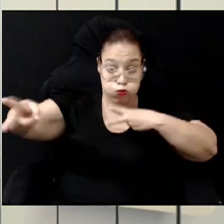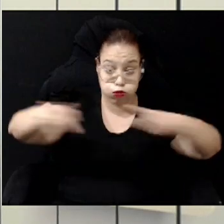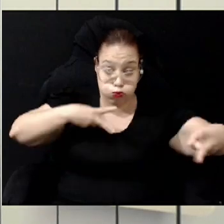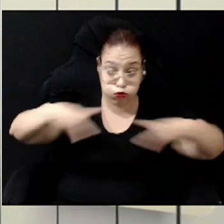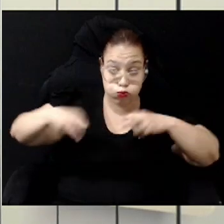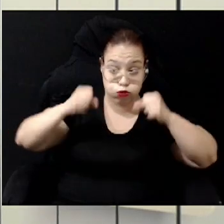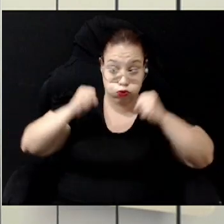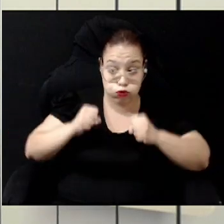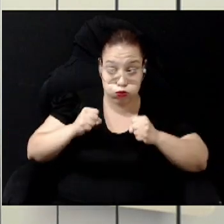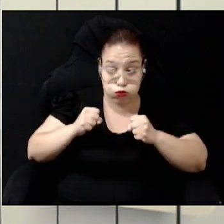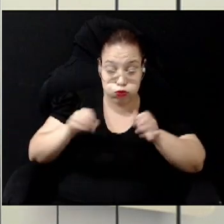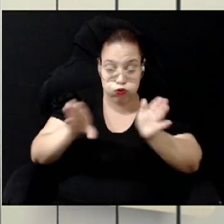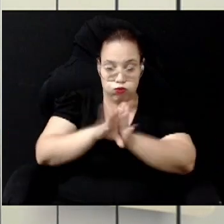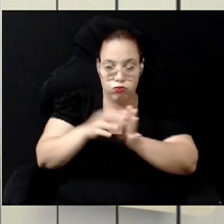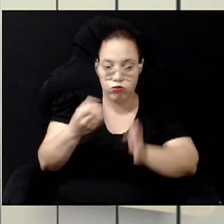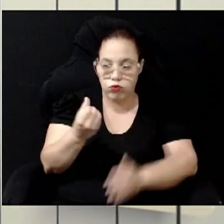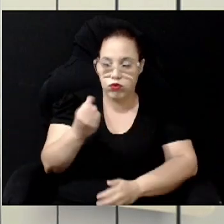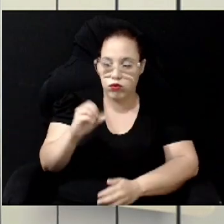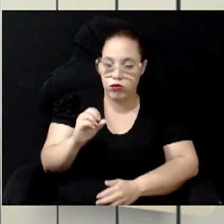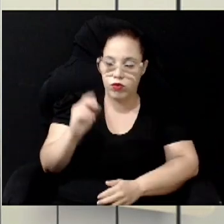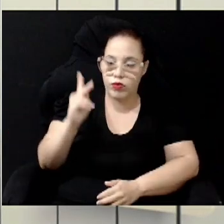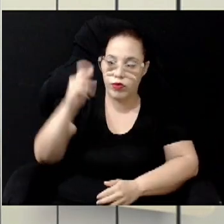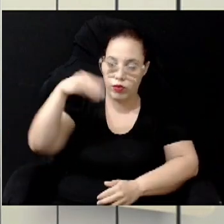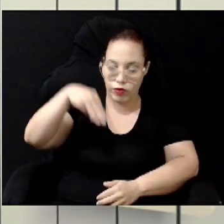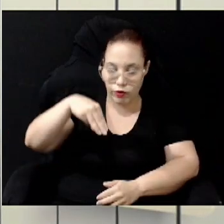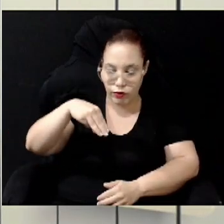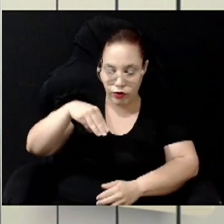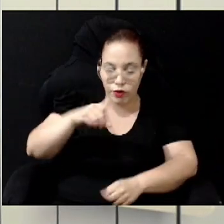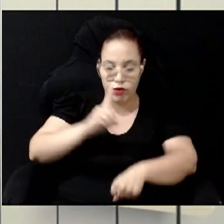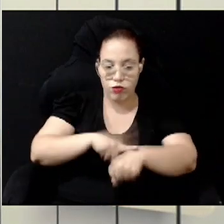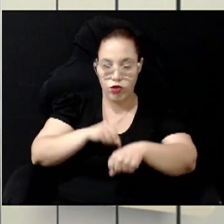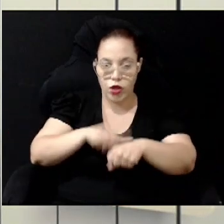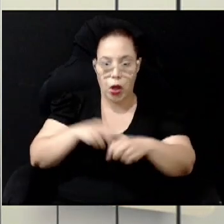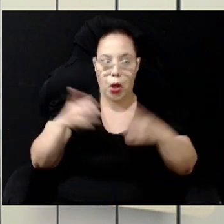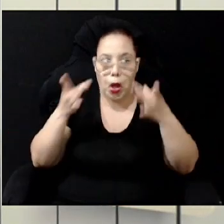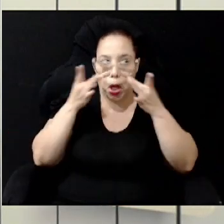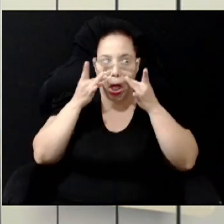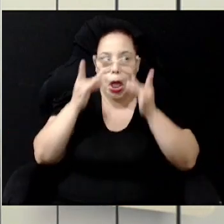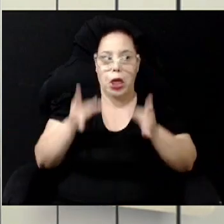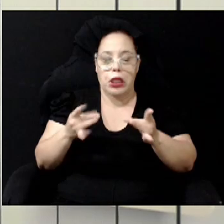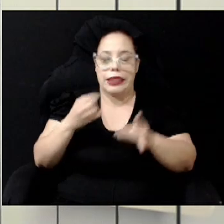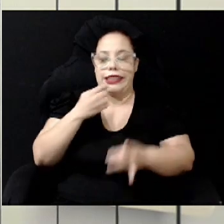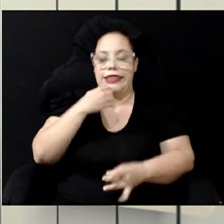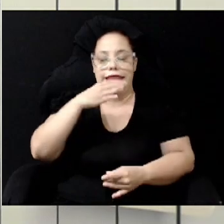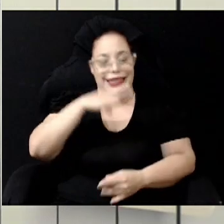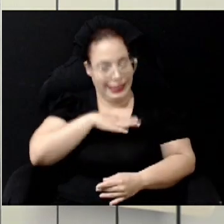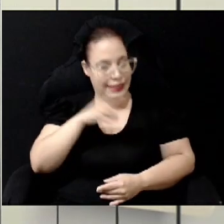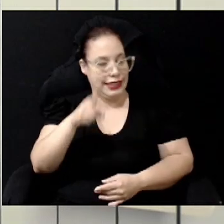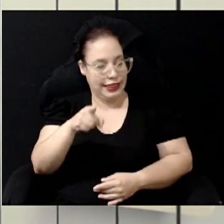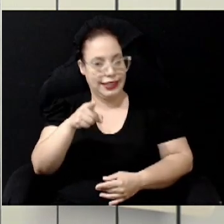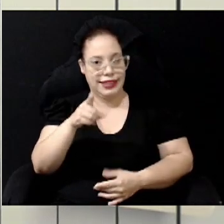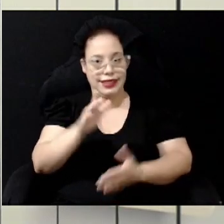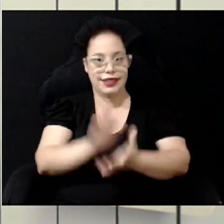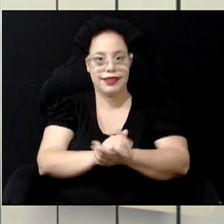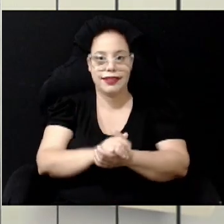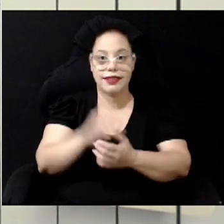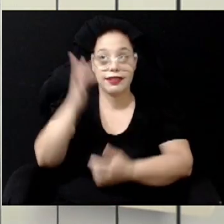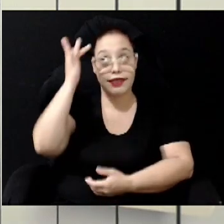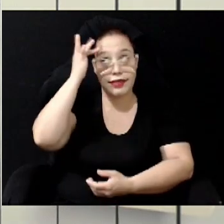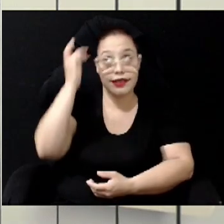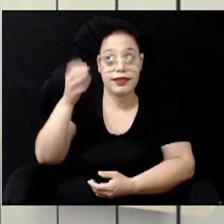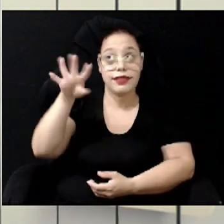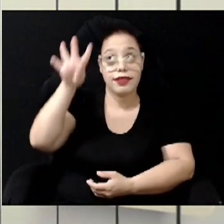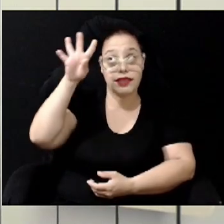a 60 km por hora. Então, atenção, você morador aqui da cidade de Campinas. Para amanhã, quinta-feira, o